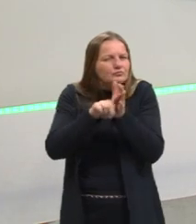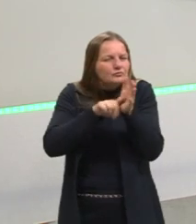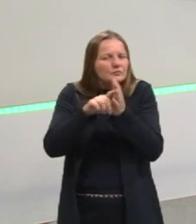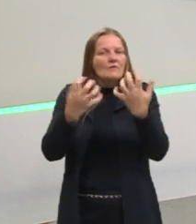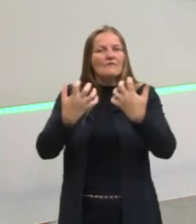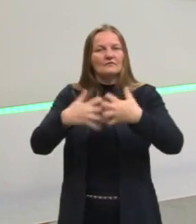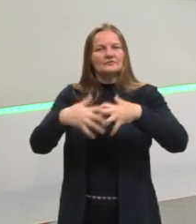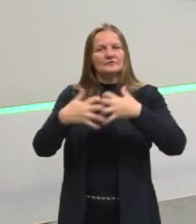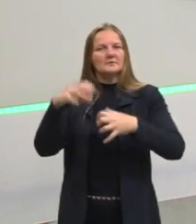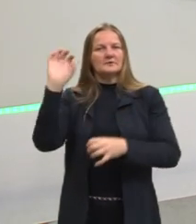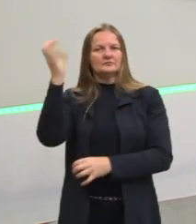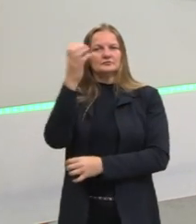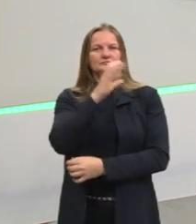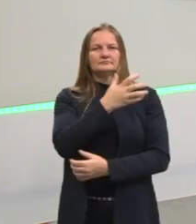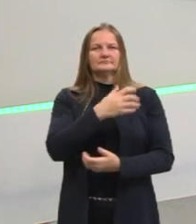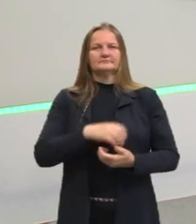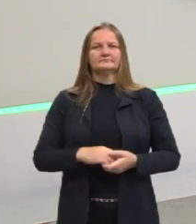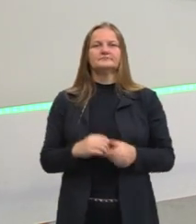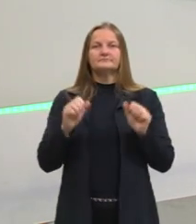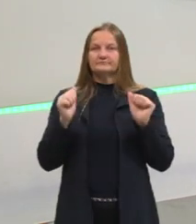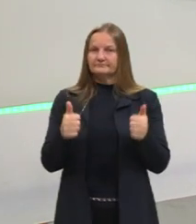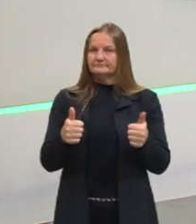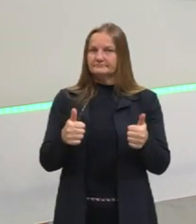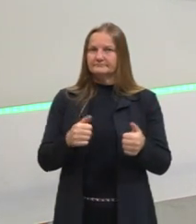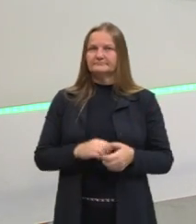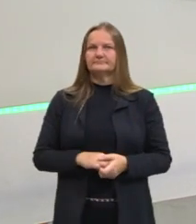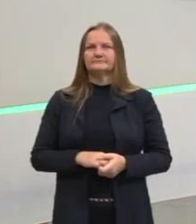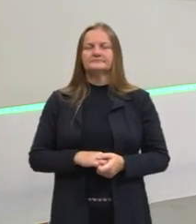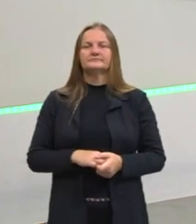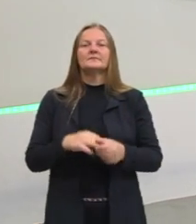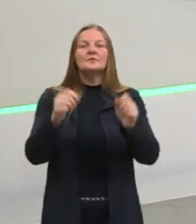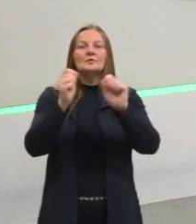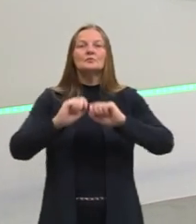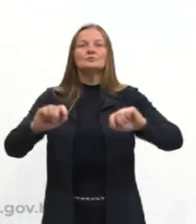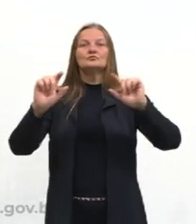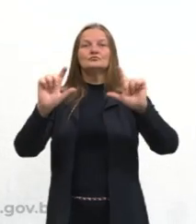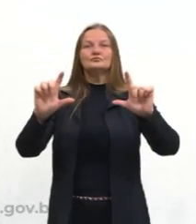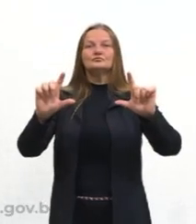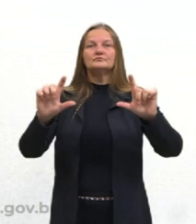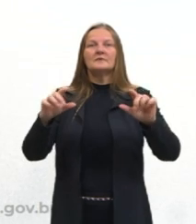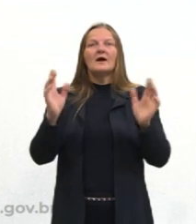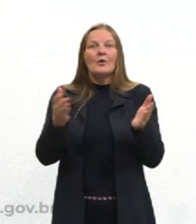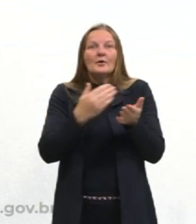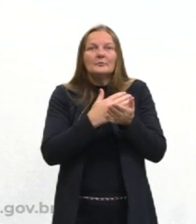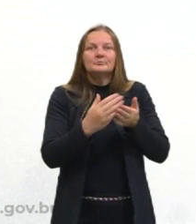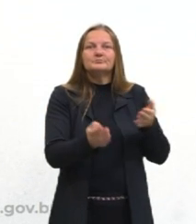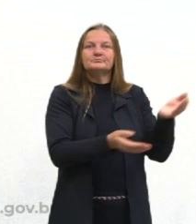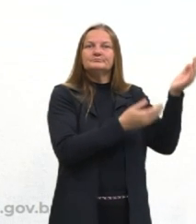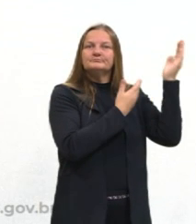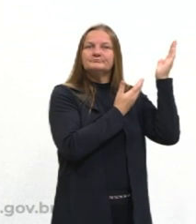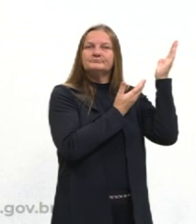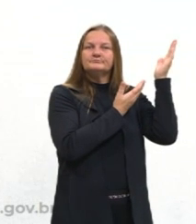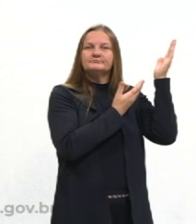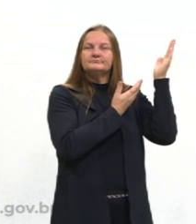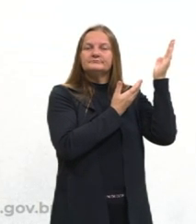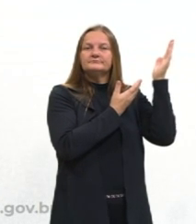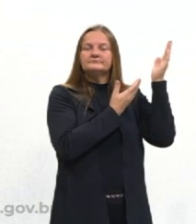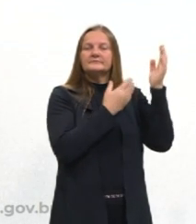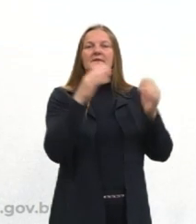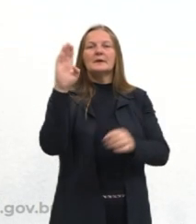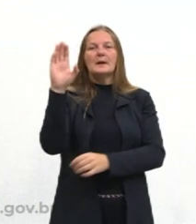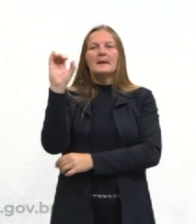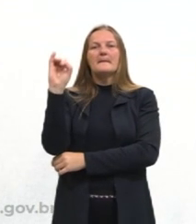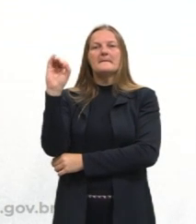tá se comportando tá meninos e meninas Vamos mudar aqui ó e aí Nós entramos em bi outro tá a gurizada aí Nós entramos em biomas